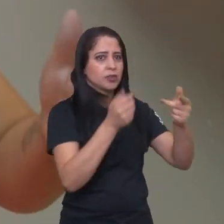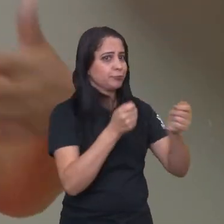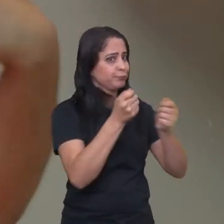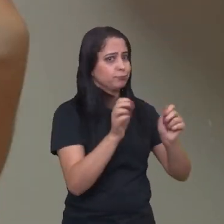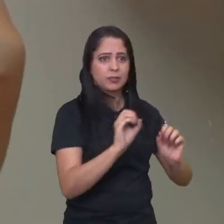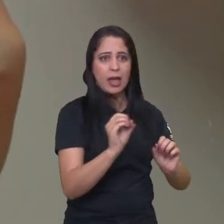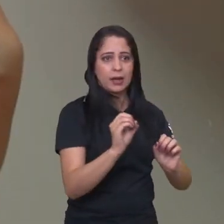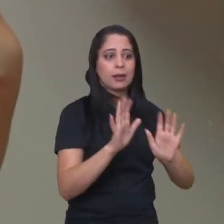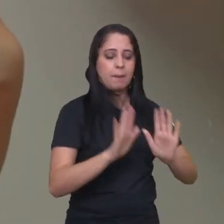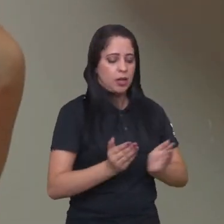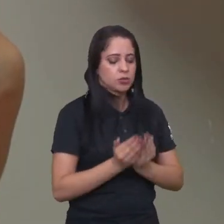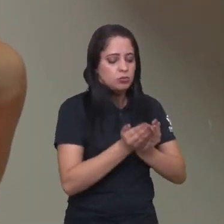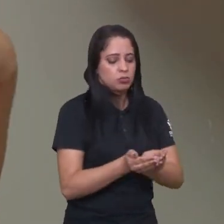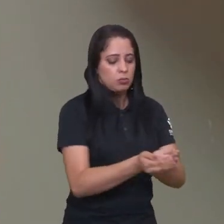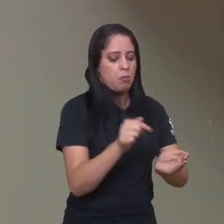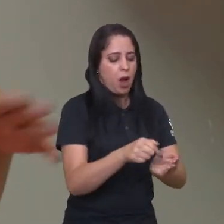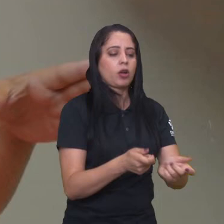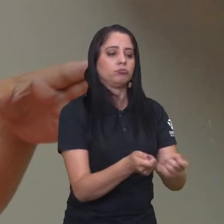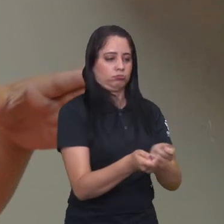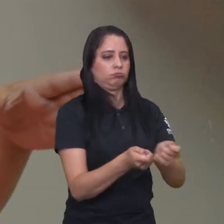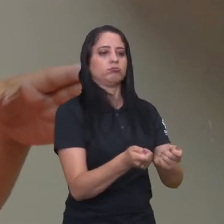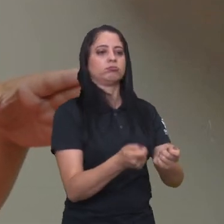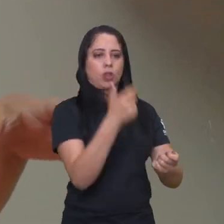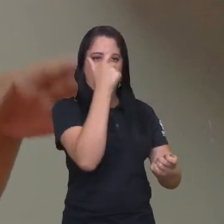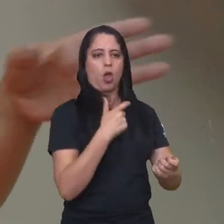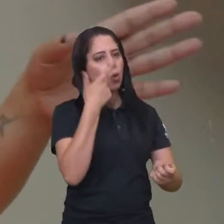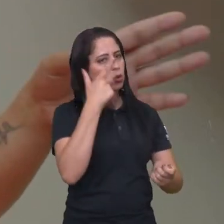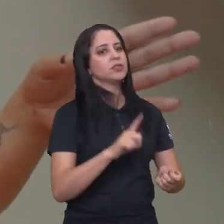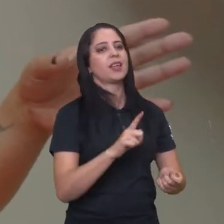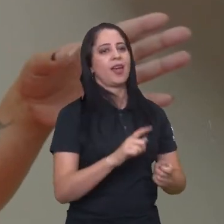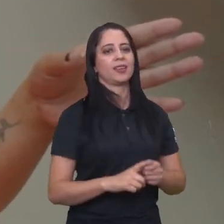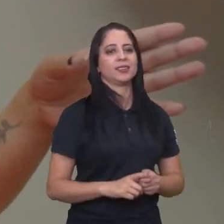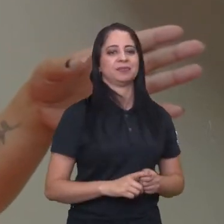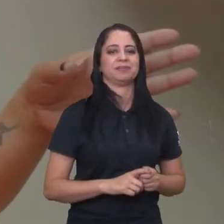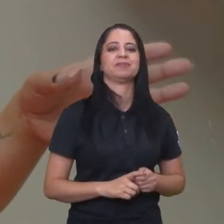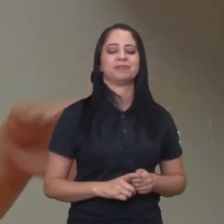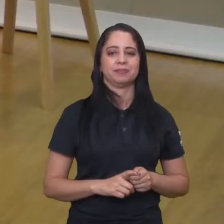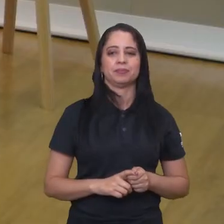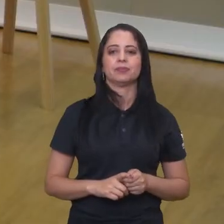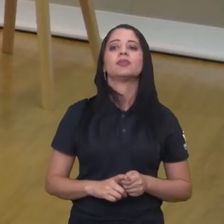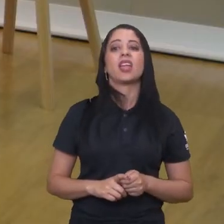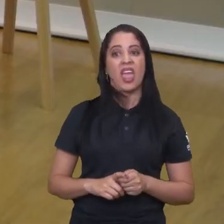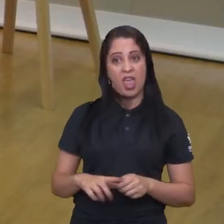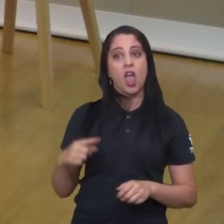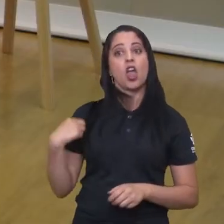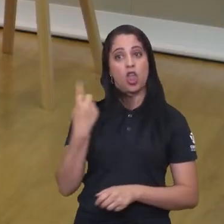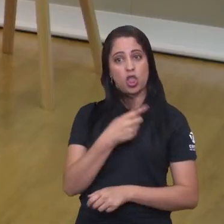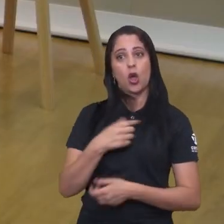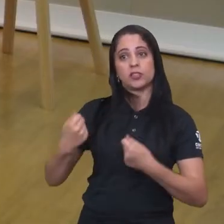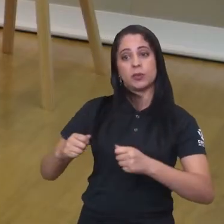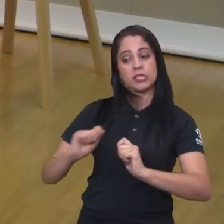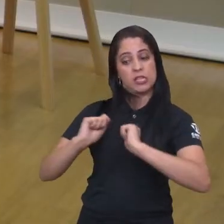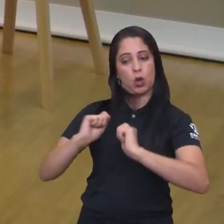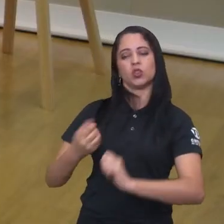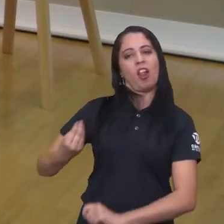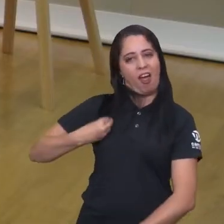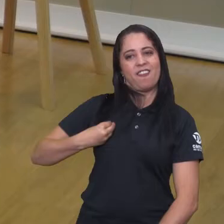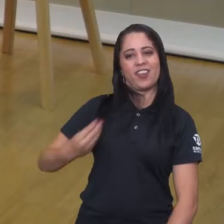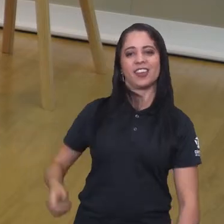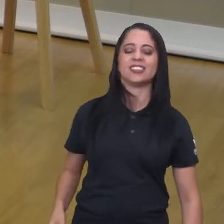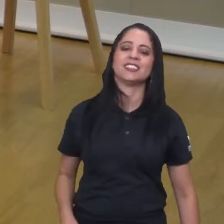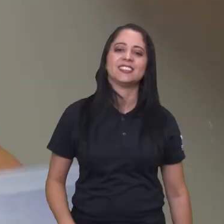destino. Então, nós estamos no controle, né? Então, tomar posse desse controle aí e fazer valer a pena. É isso aí, a gente tem que ser protagonista da vida.